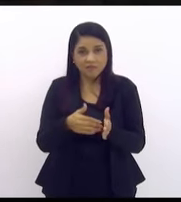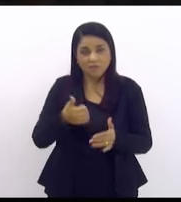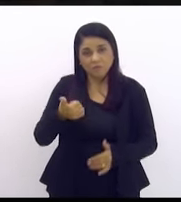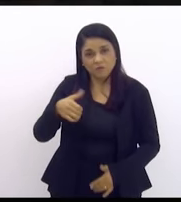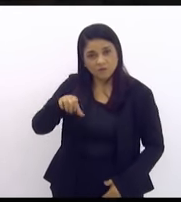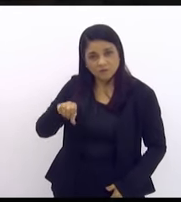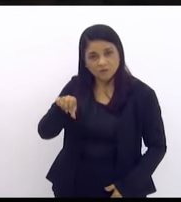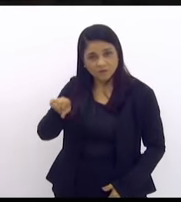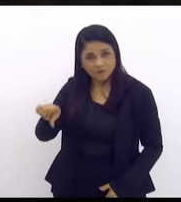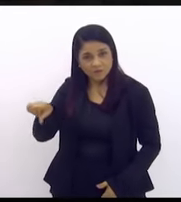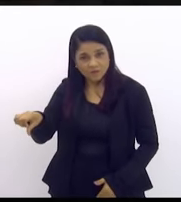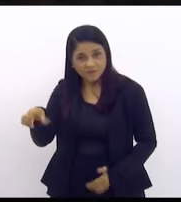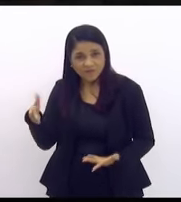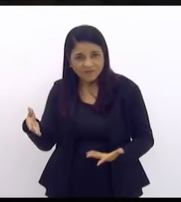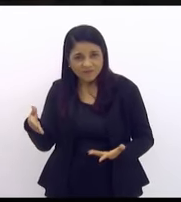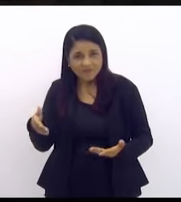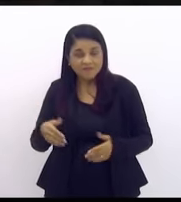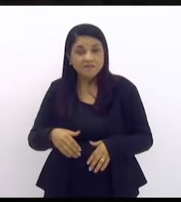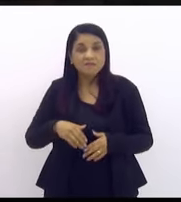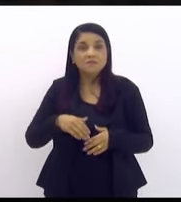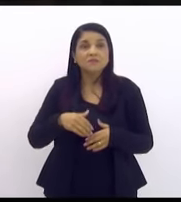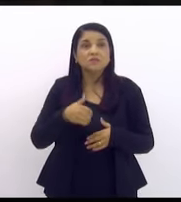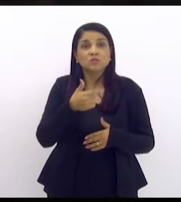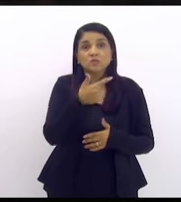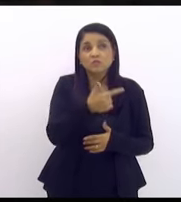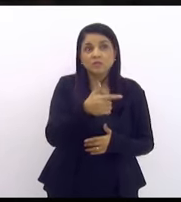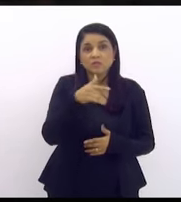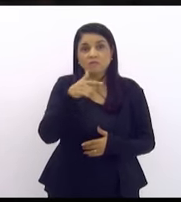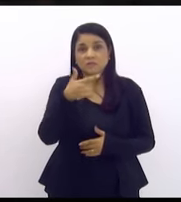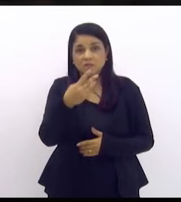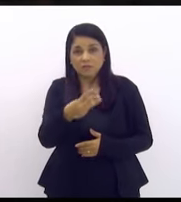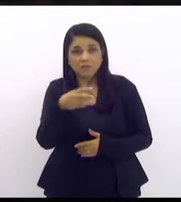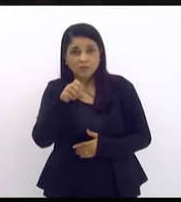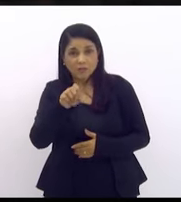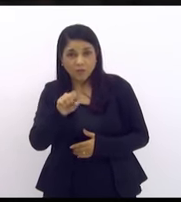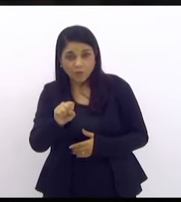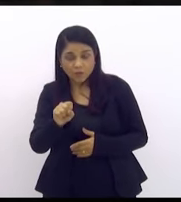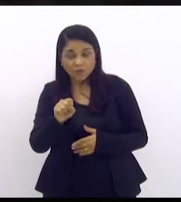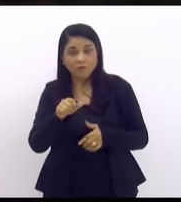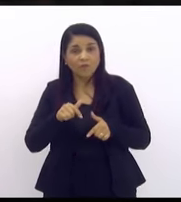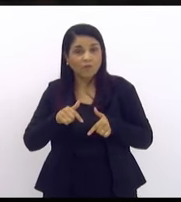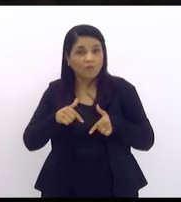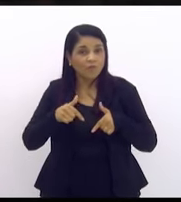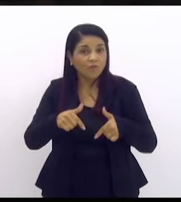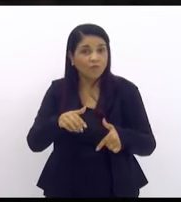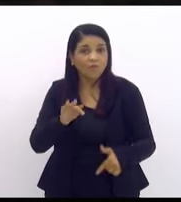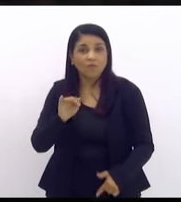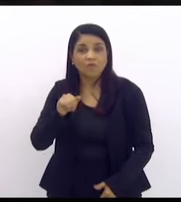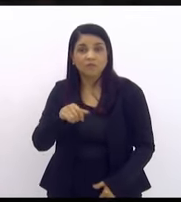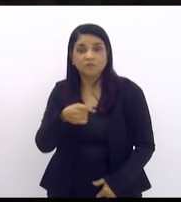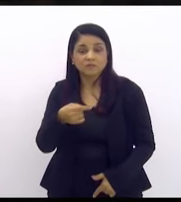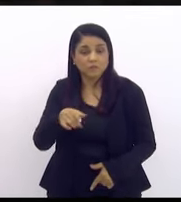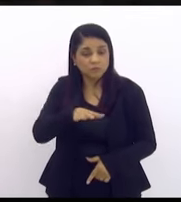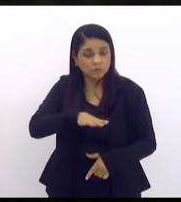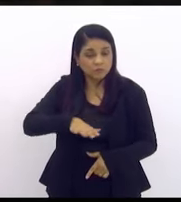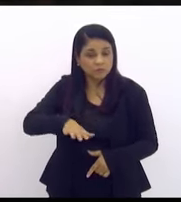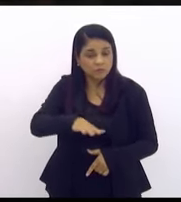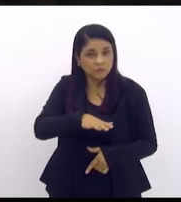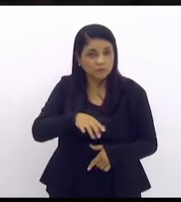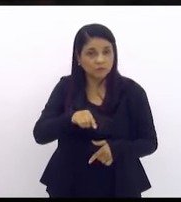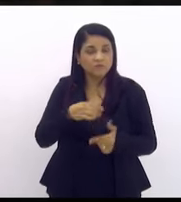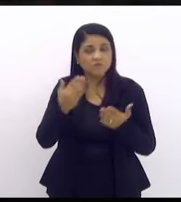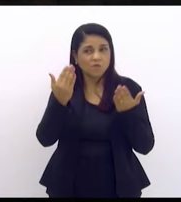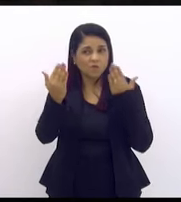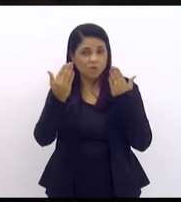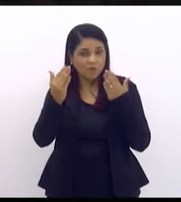tem 238 funções só para renúncia fiscal desse setor. Se a gente for comparar, por exemplo, com o setor